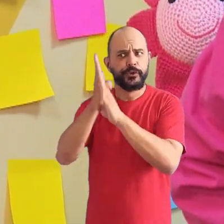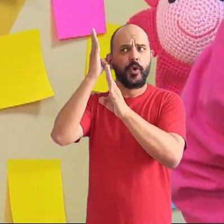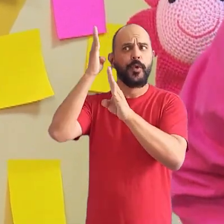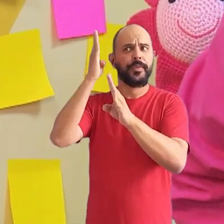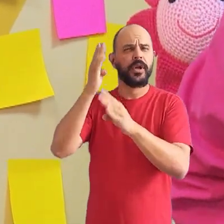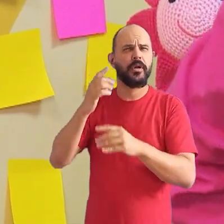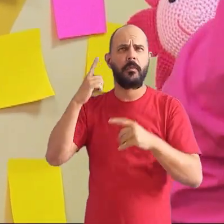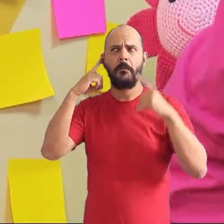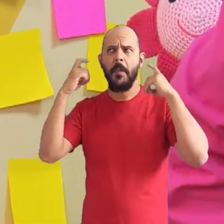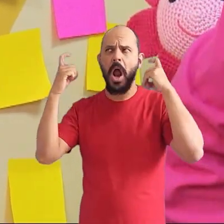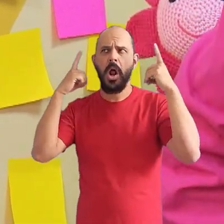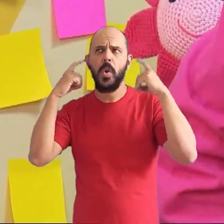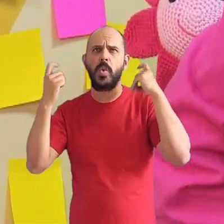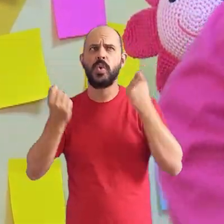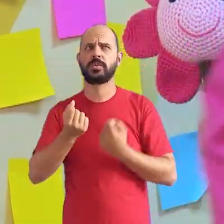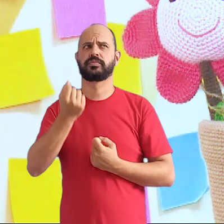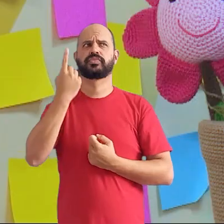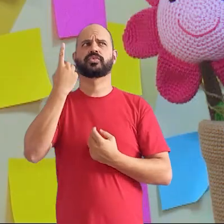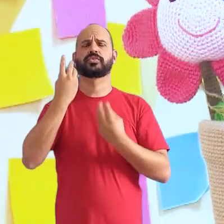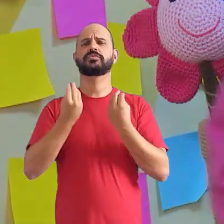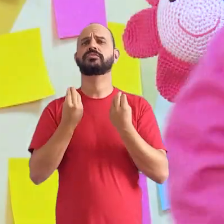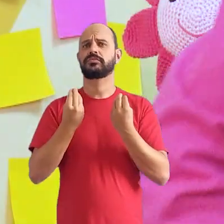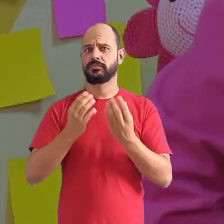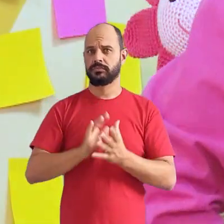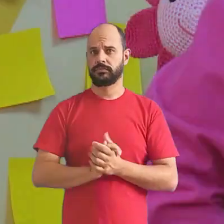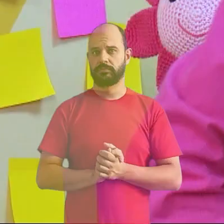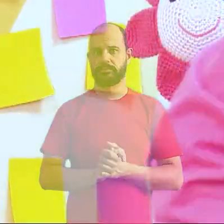Preciso descobrir de onde vem esse barulho.